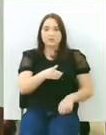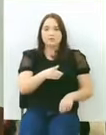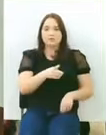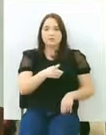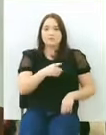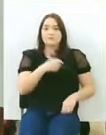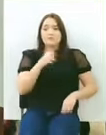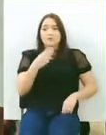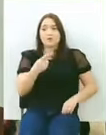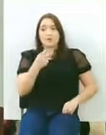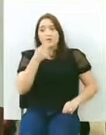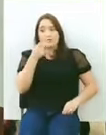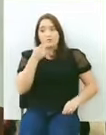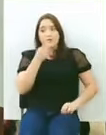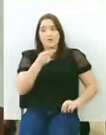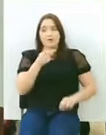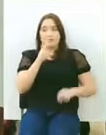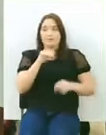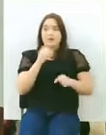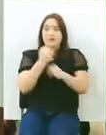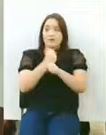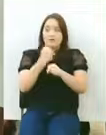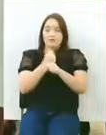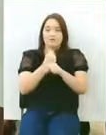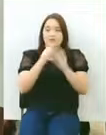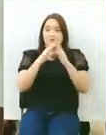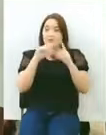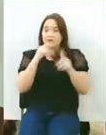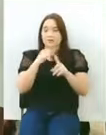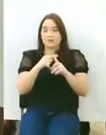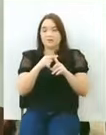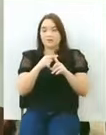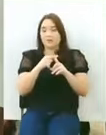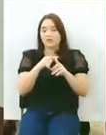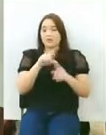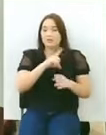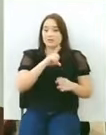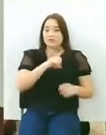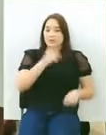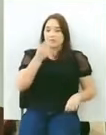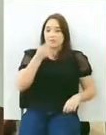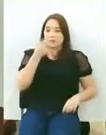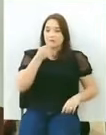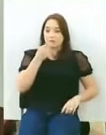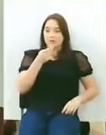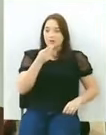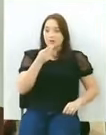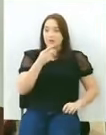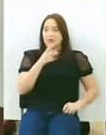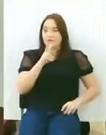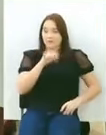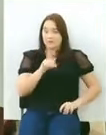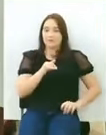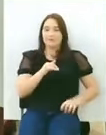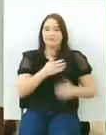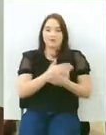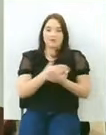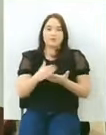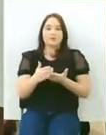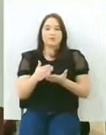vez que a gente fala em reformar templo, a gente tem que respirar um pouco fundo, porque nós vamos começar uma manhã.